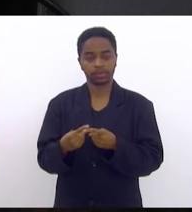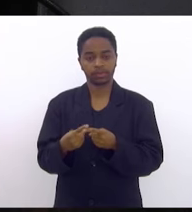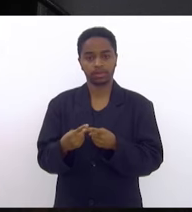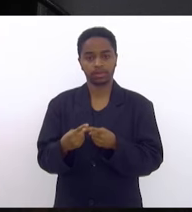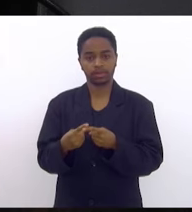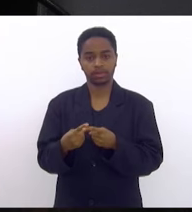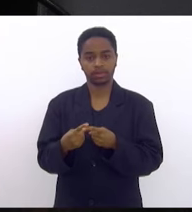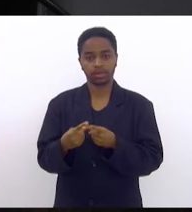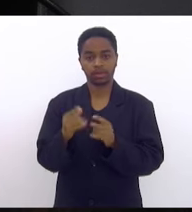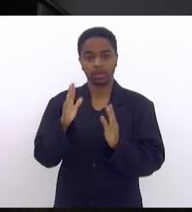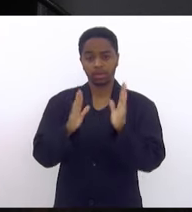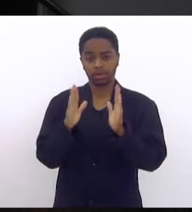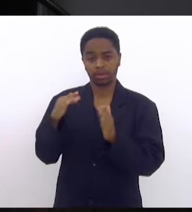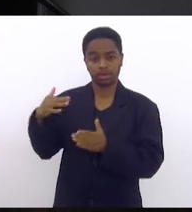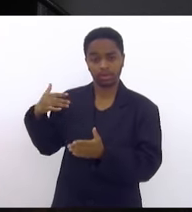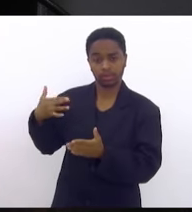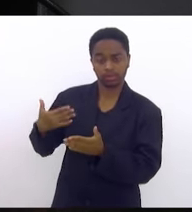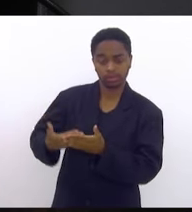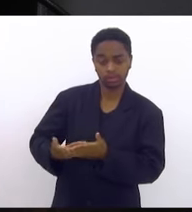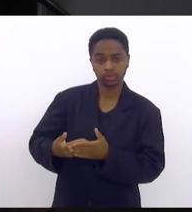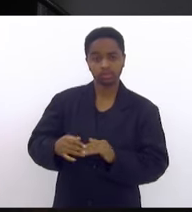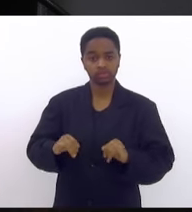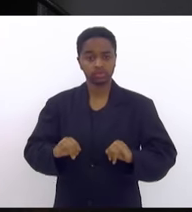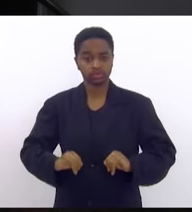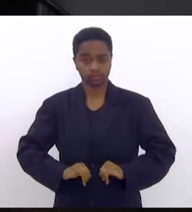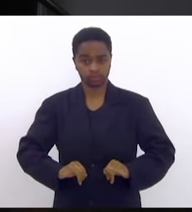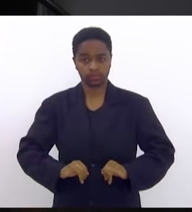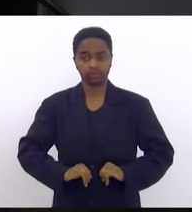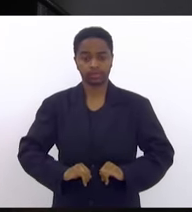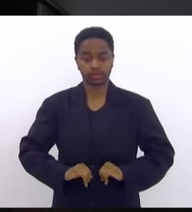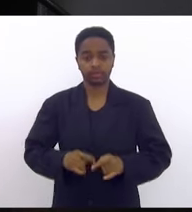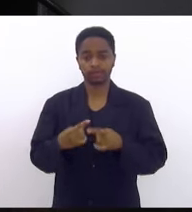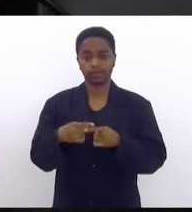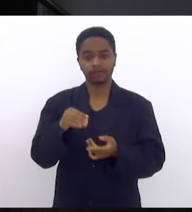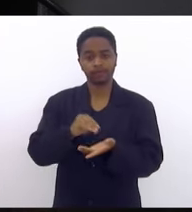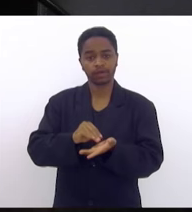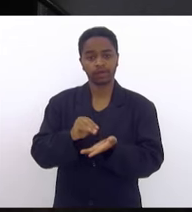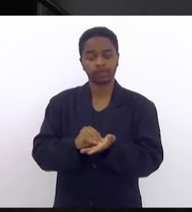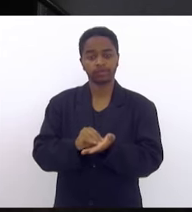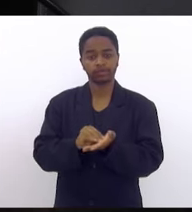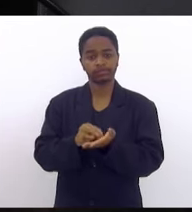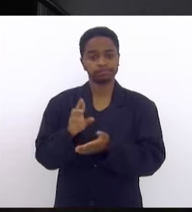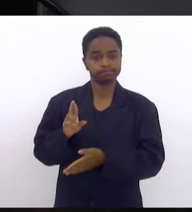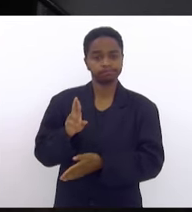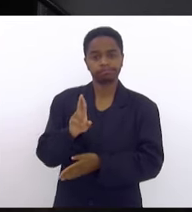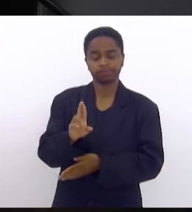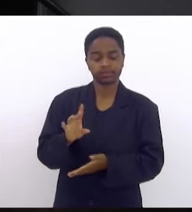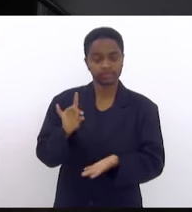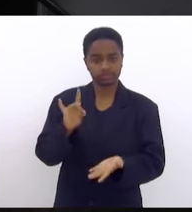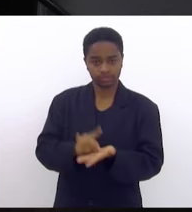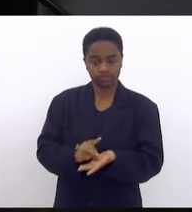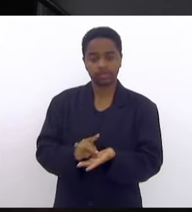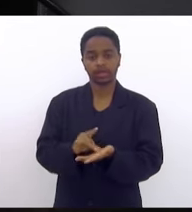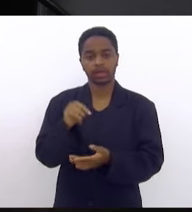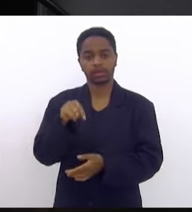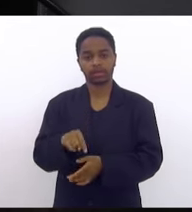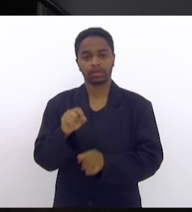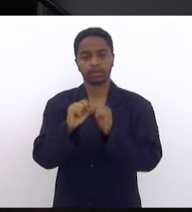que durante muito tempo sofreram sem uma representatividade verdadeira aqui na casa.